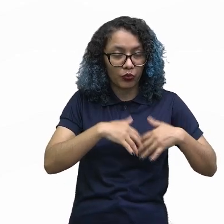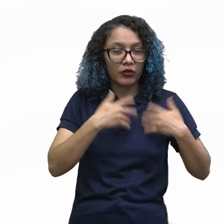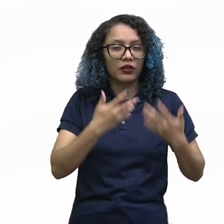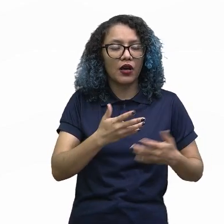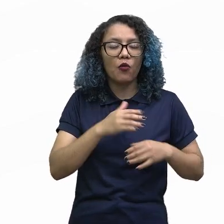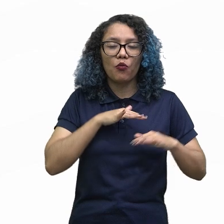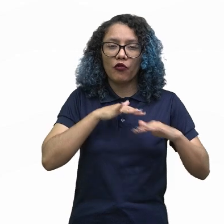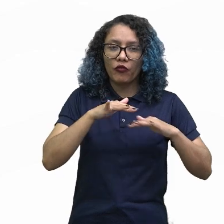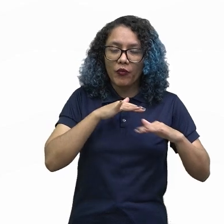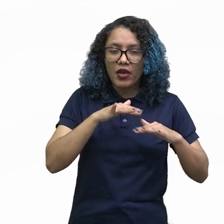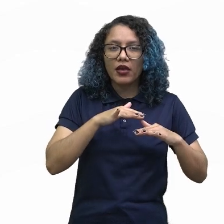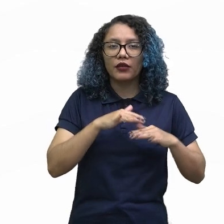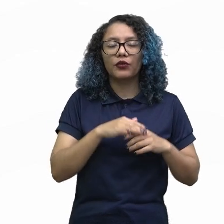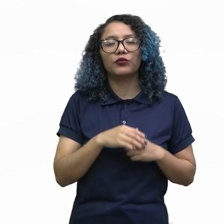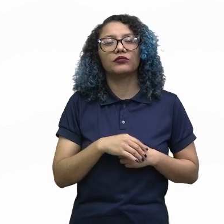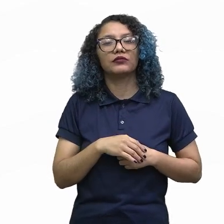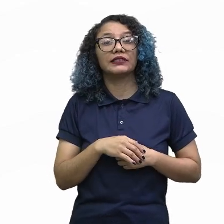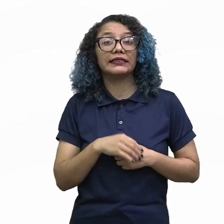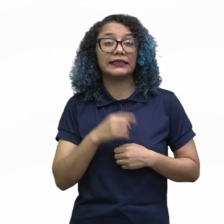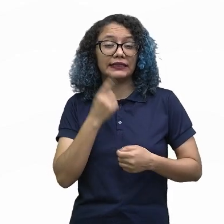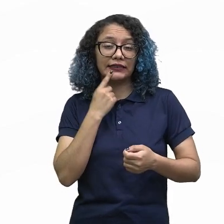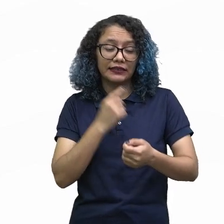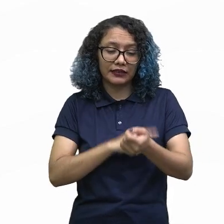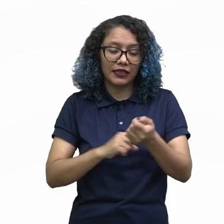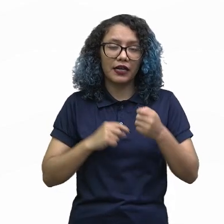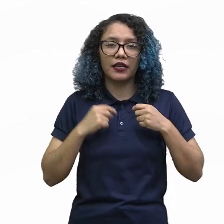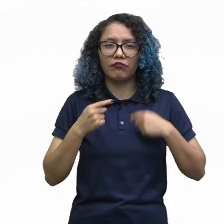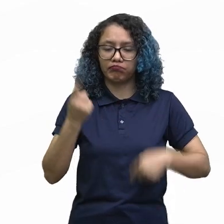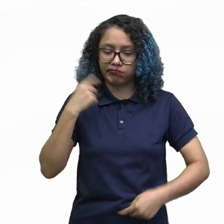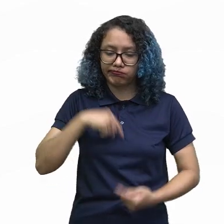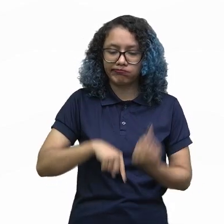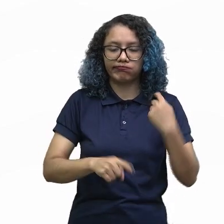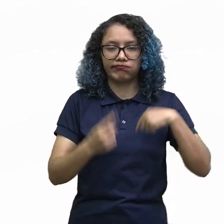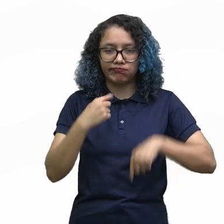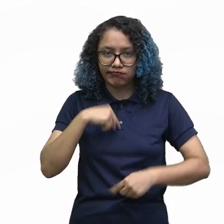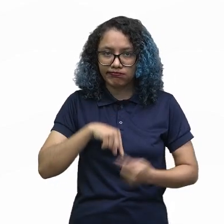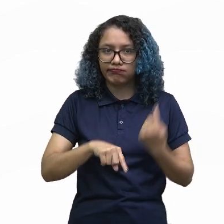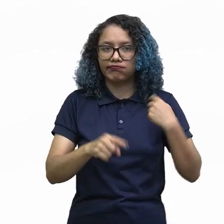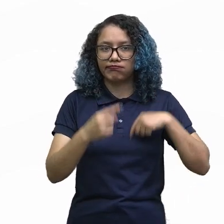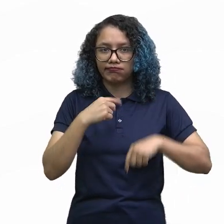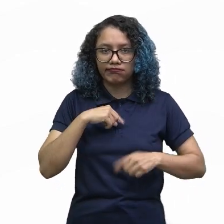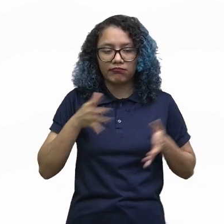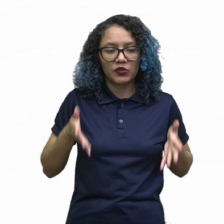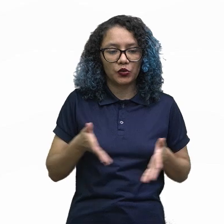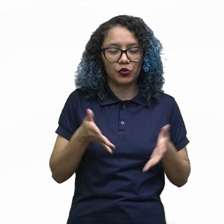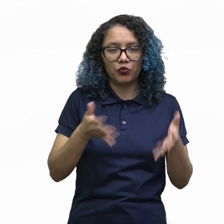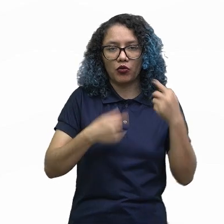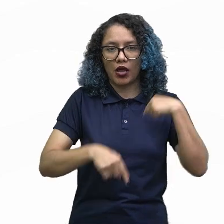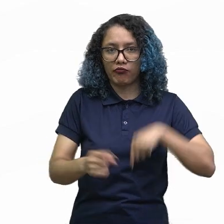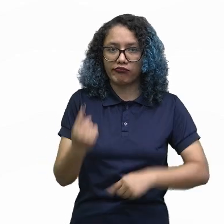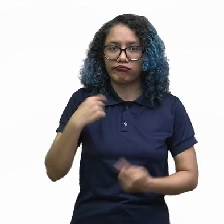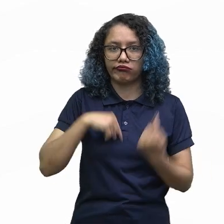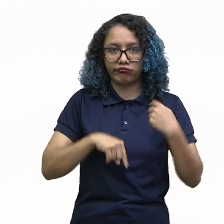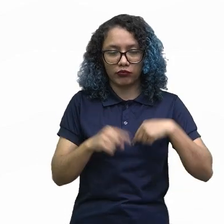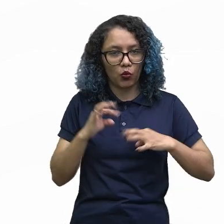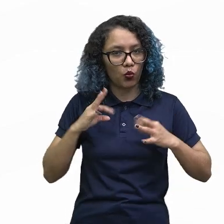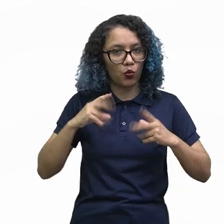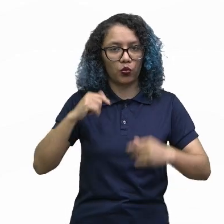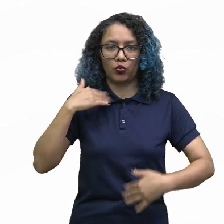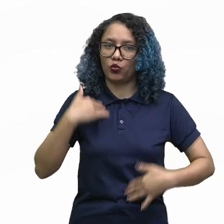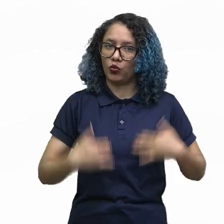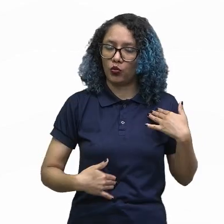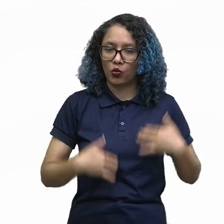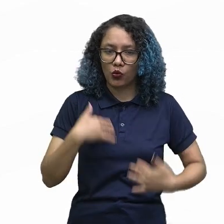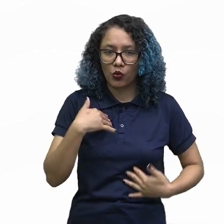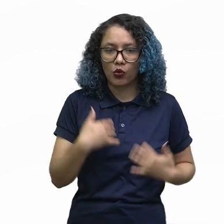está permitindo com que esse sangue tome força para circular ali no interior dos nossos vasos sanguíneos e chegar ali no nosso corpo. Tá? Quem vai